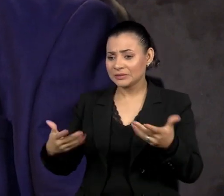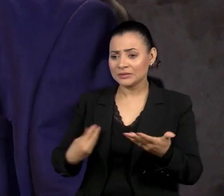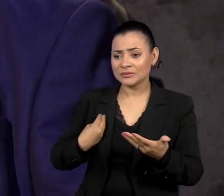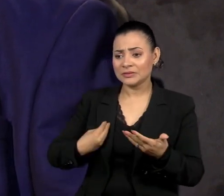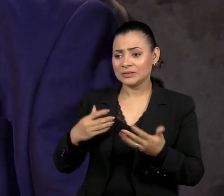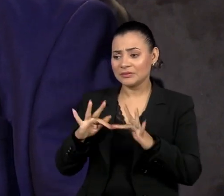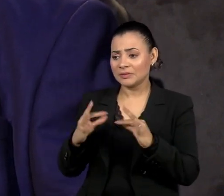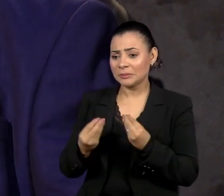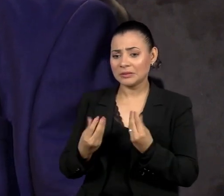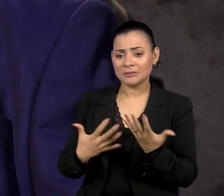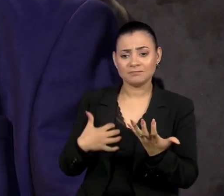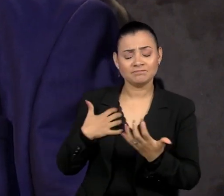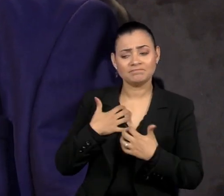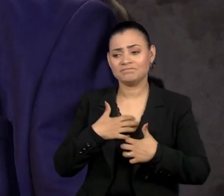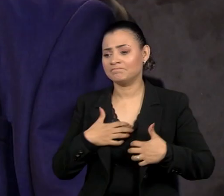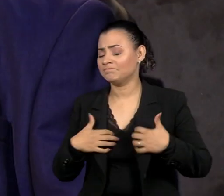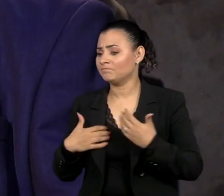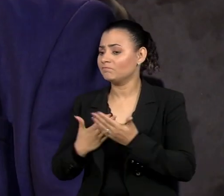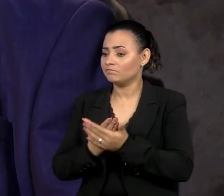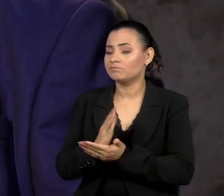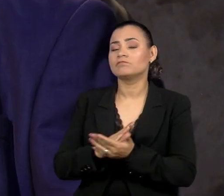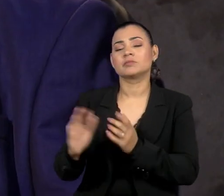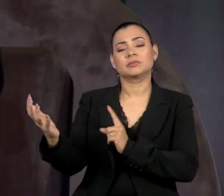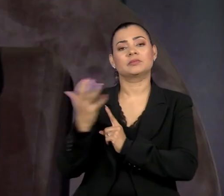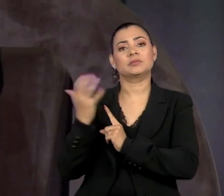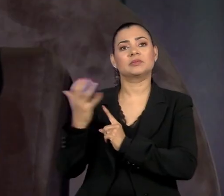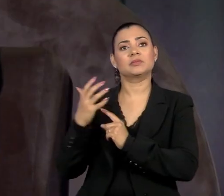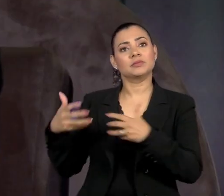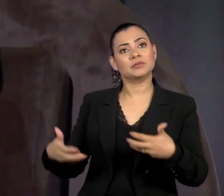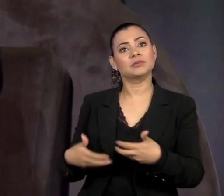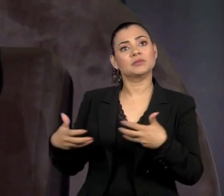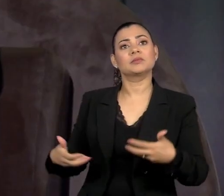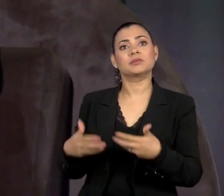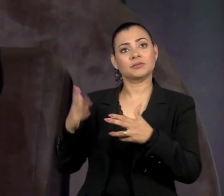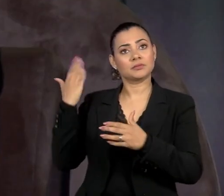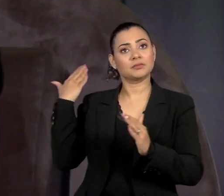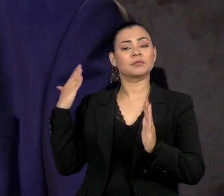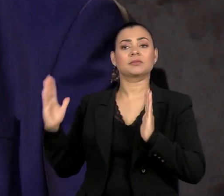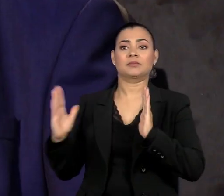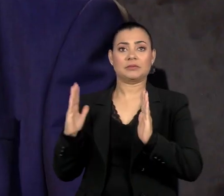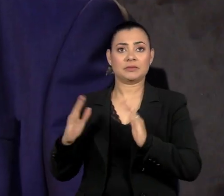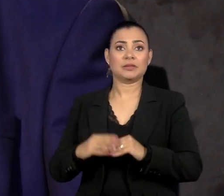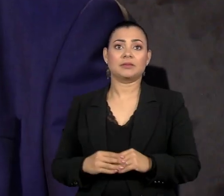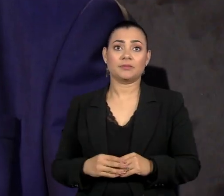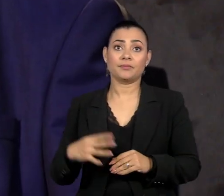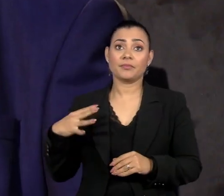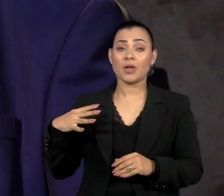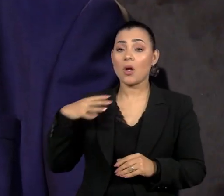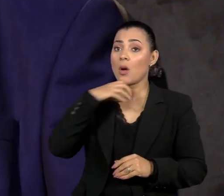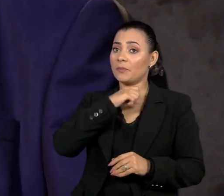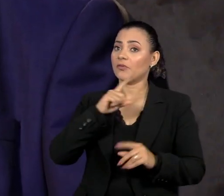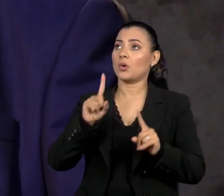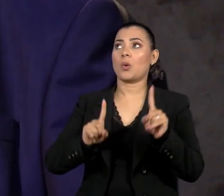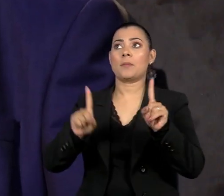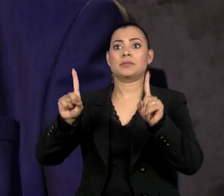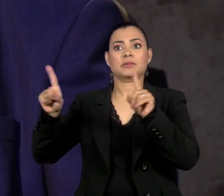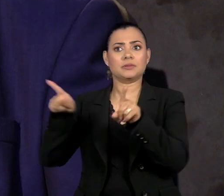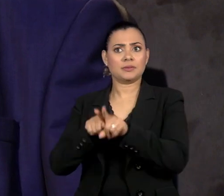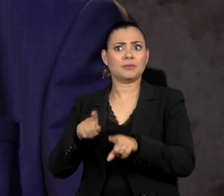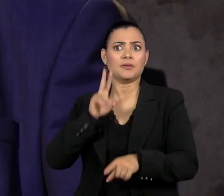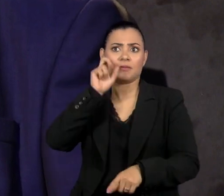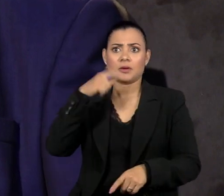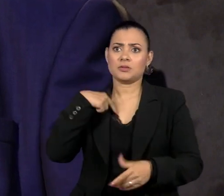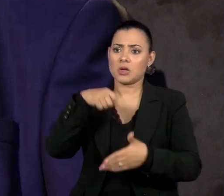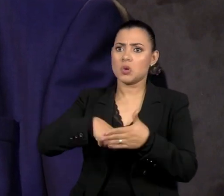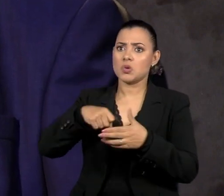de uma família, eu acho que motivou muito a que isso acontecesse na época, né? Obviamente, a competição foi muito forte e a